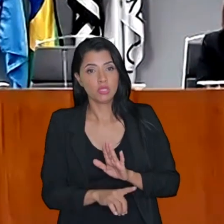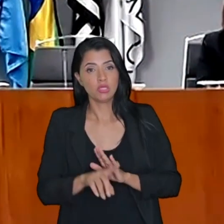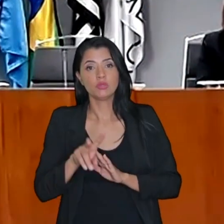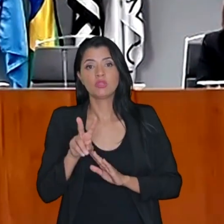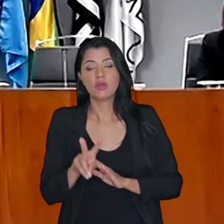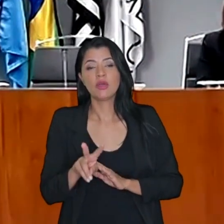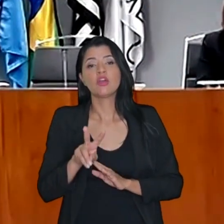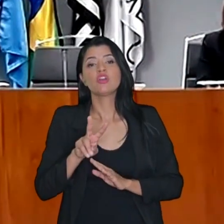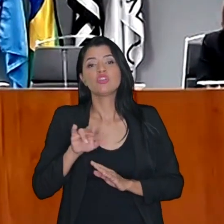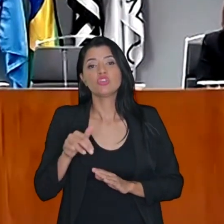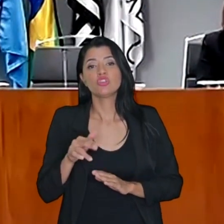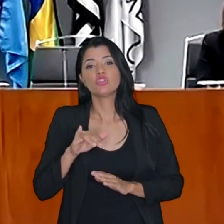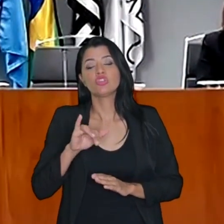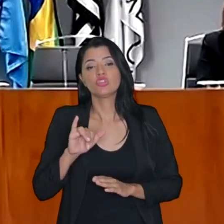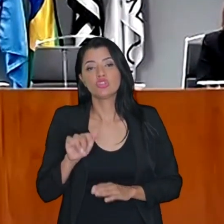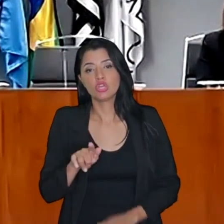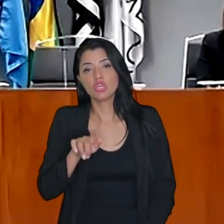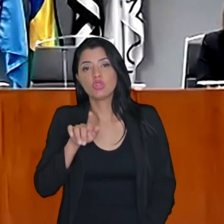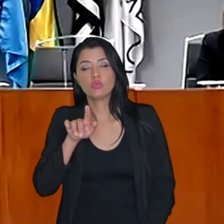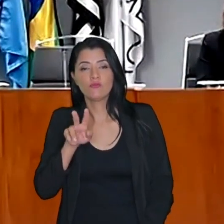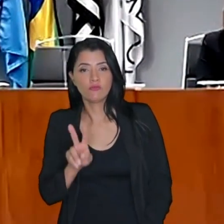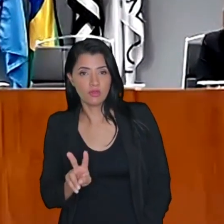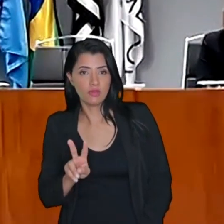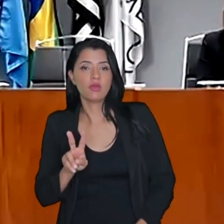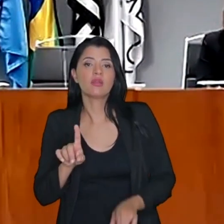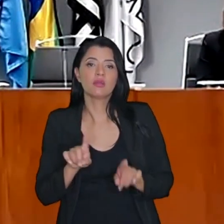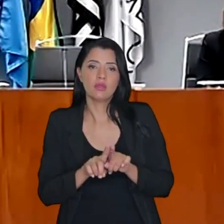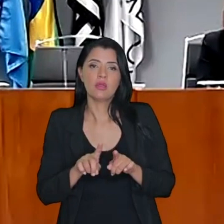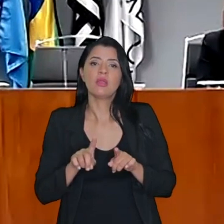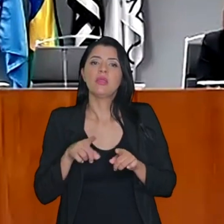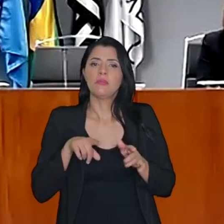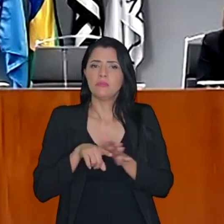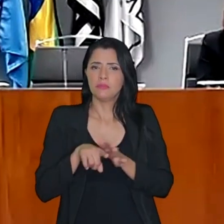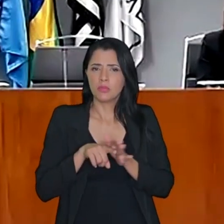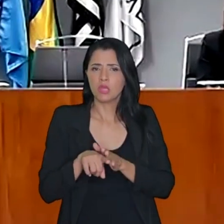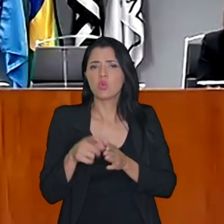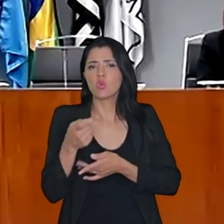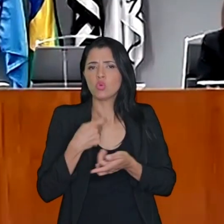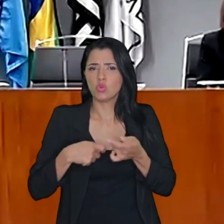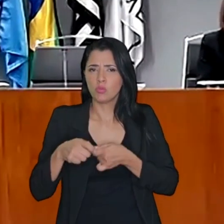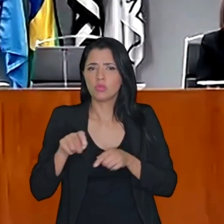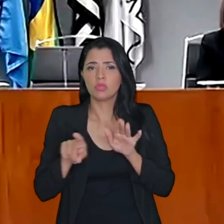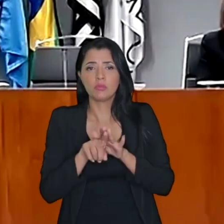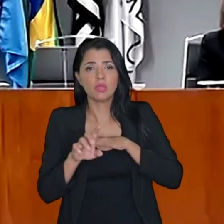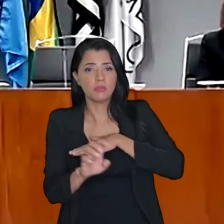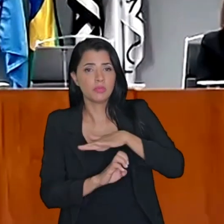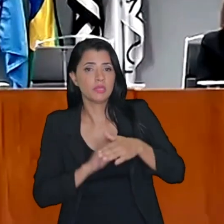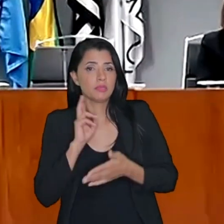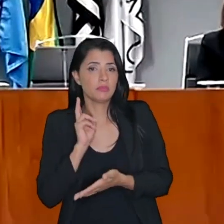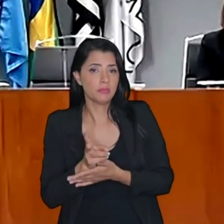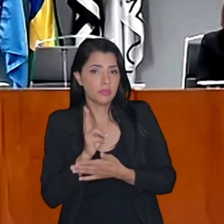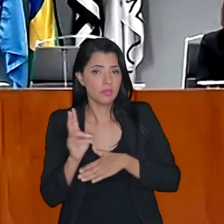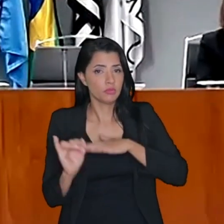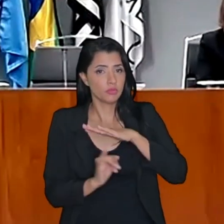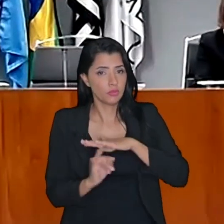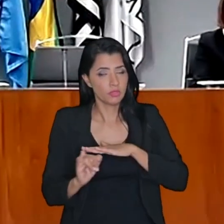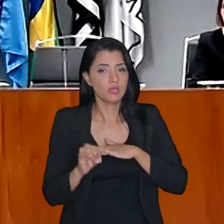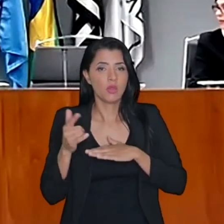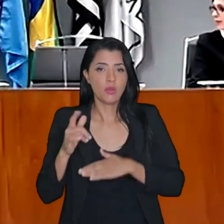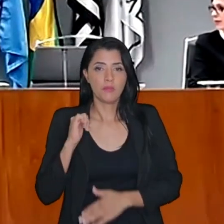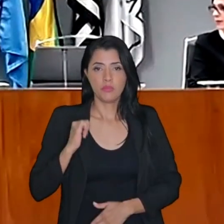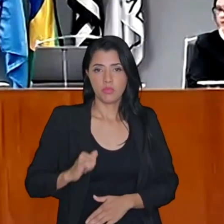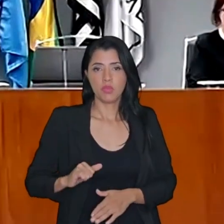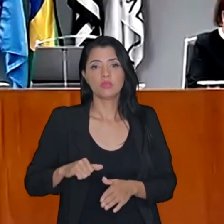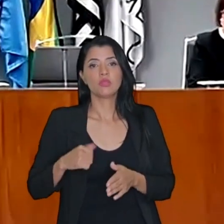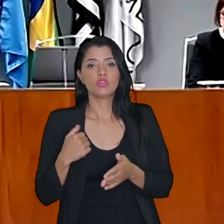Getúlio Vargas e coordenadora do Grupo de Ensino e Pesquisa em Direito Penal Econômico e da empresa da mesma instituição. Agraciada com a